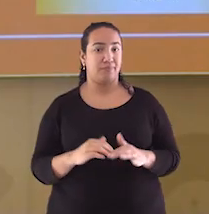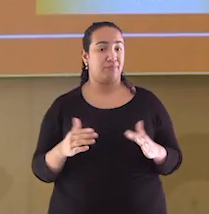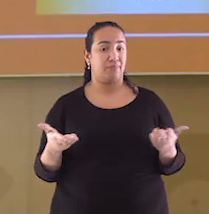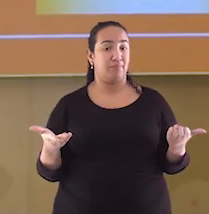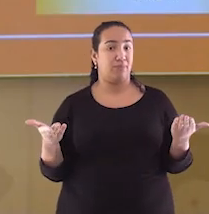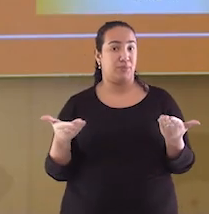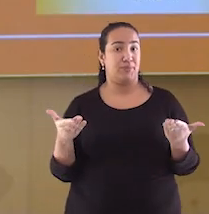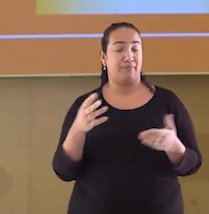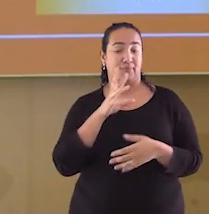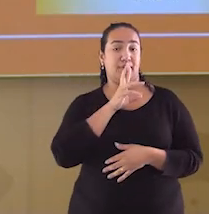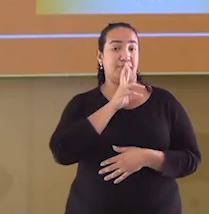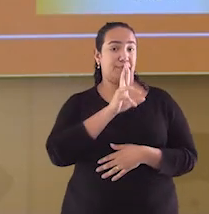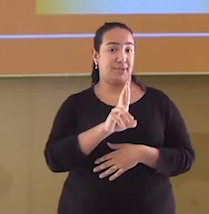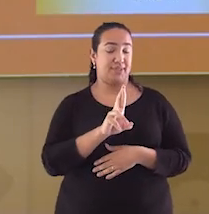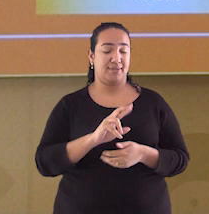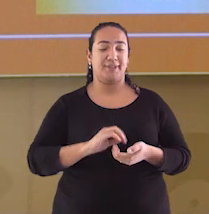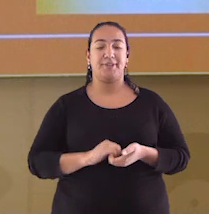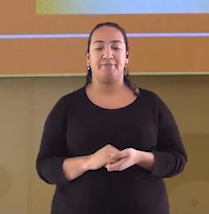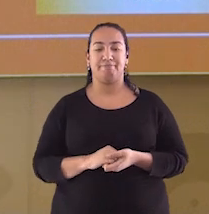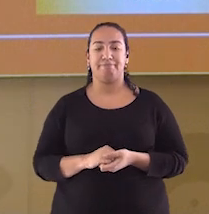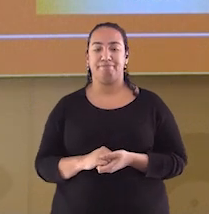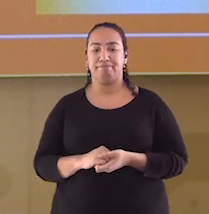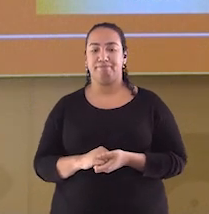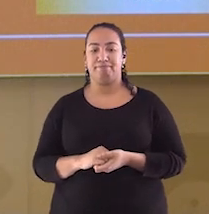Vamos corrigir a atividade 1?